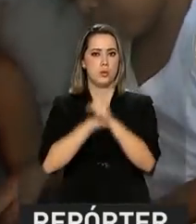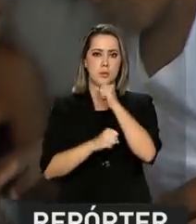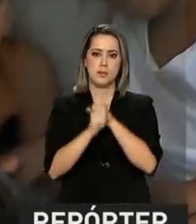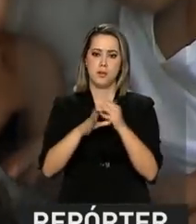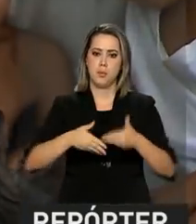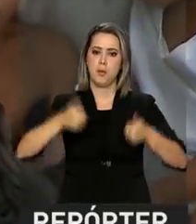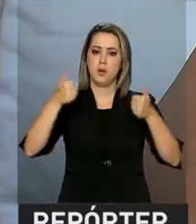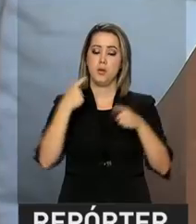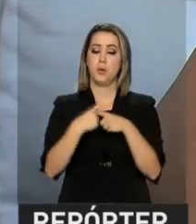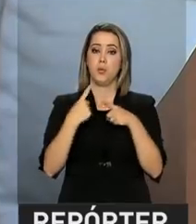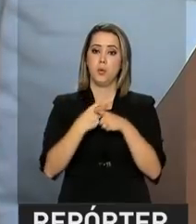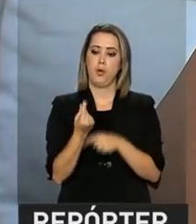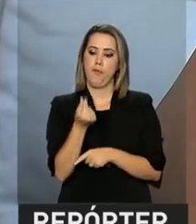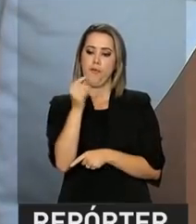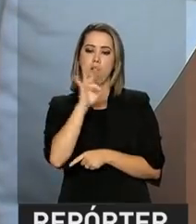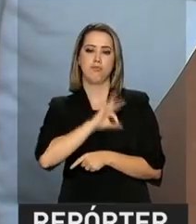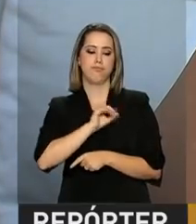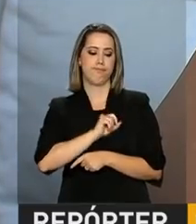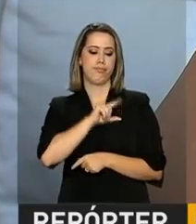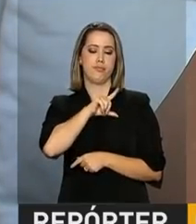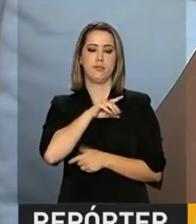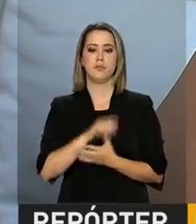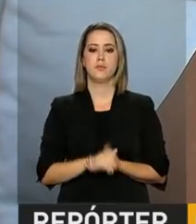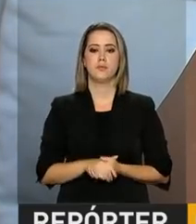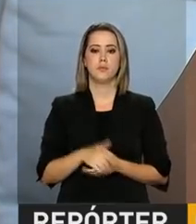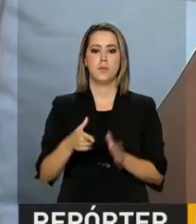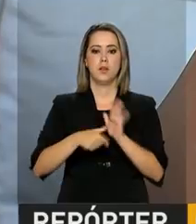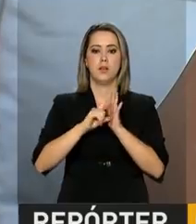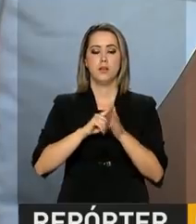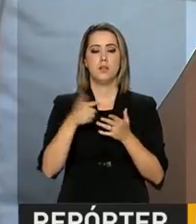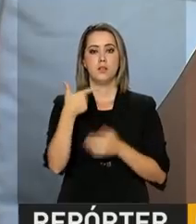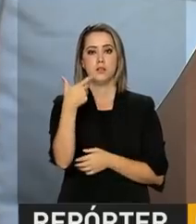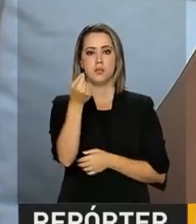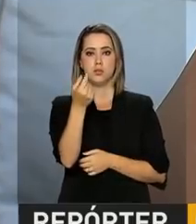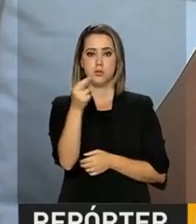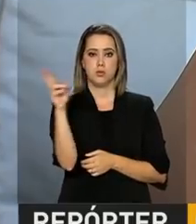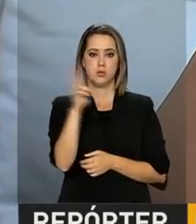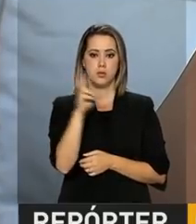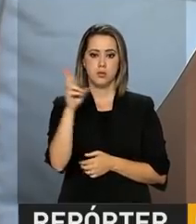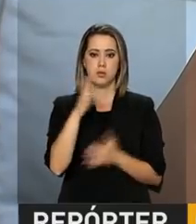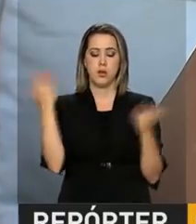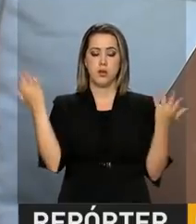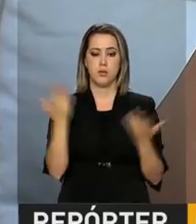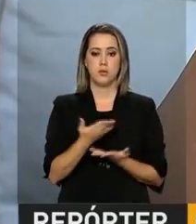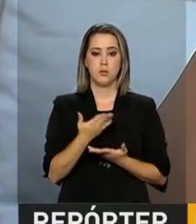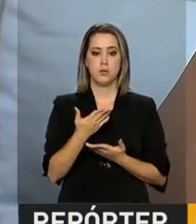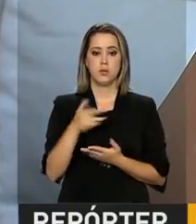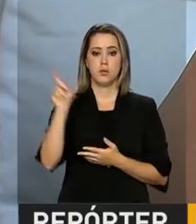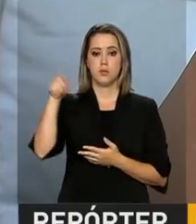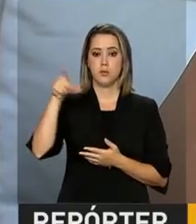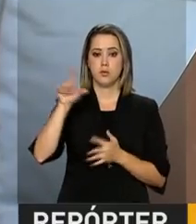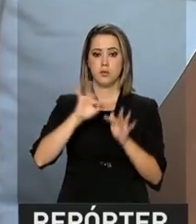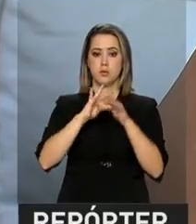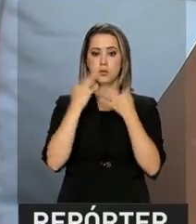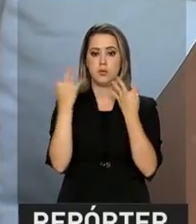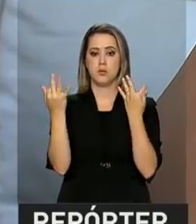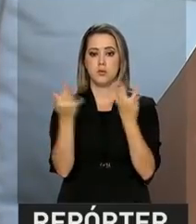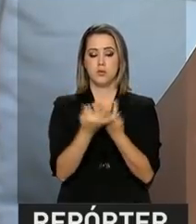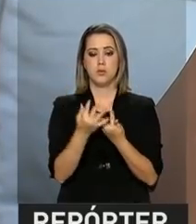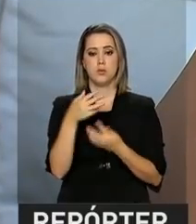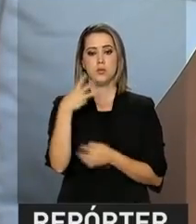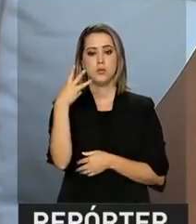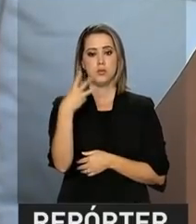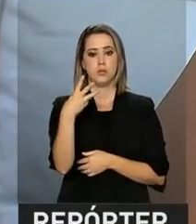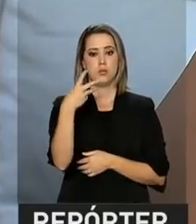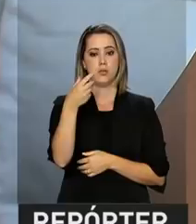benefício aumentou. Eu recebia 200 e agora eu estou recebendo do Bolsa Família mesmo